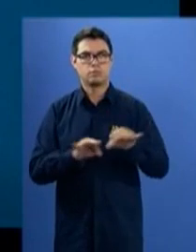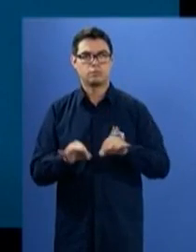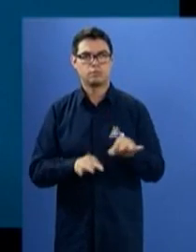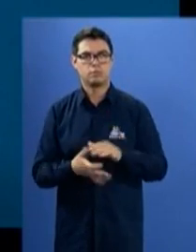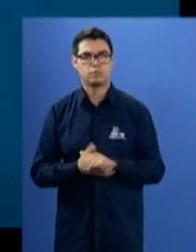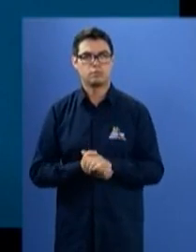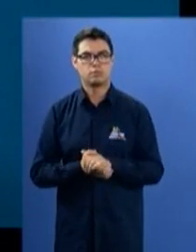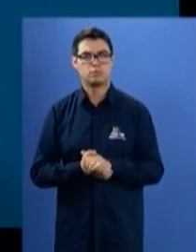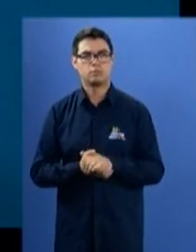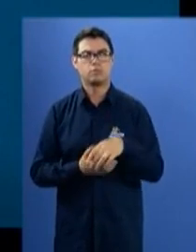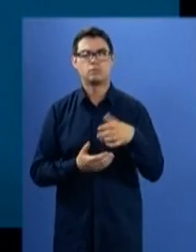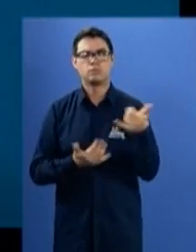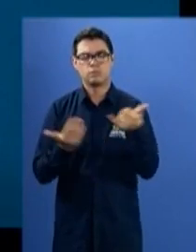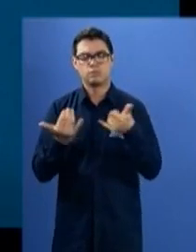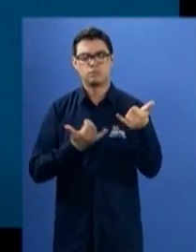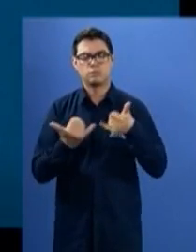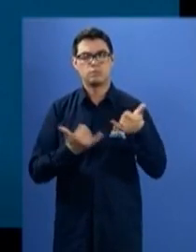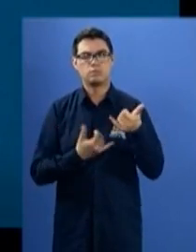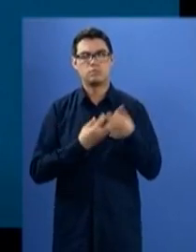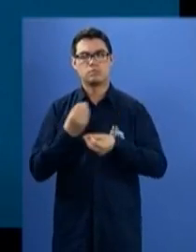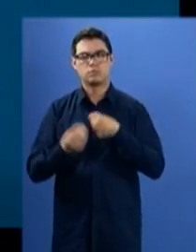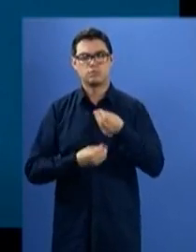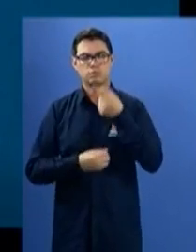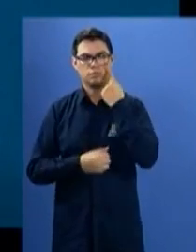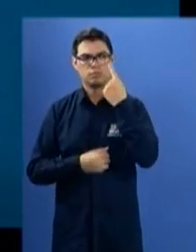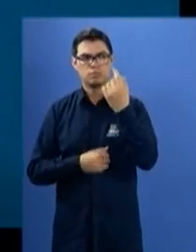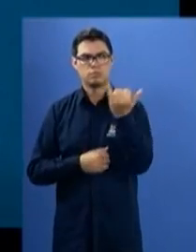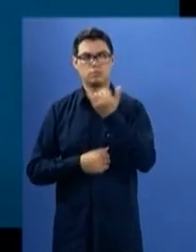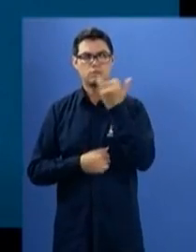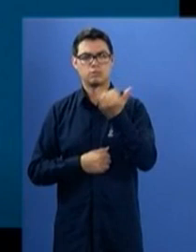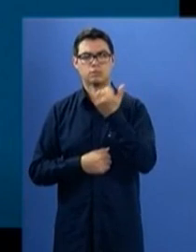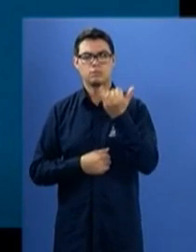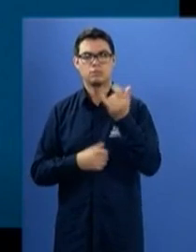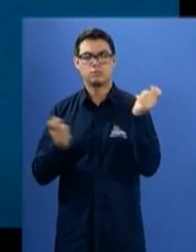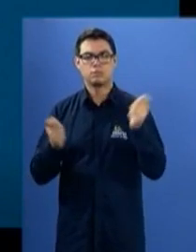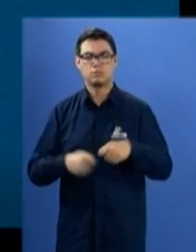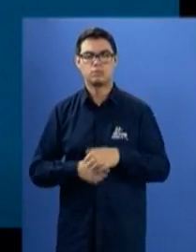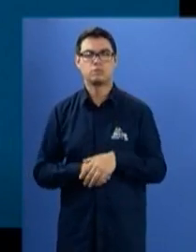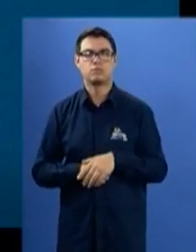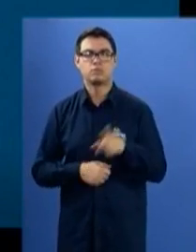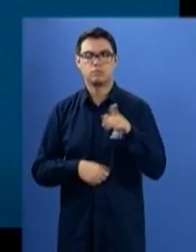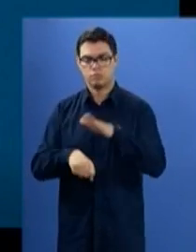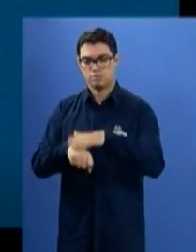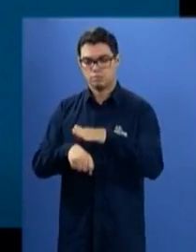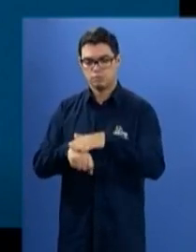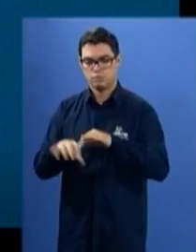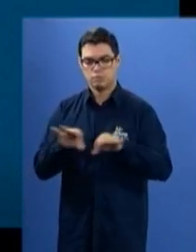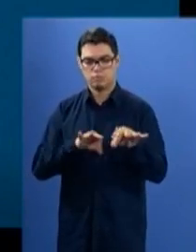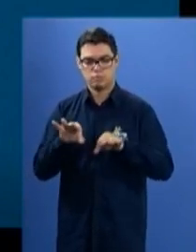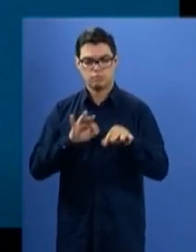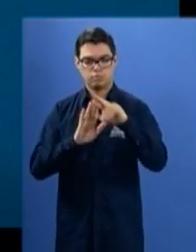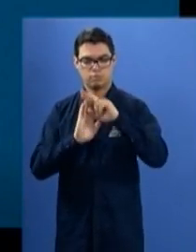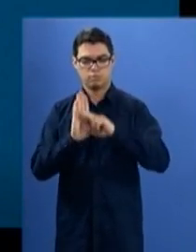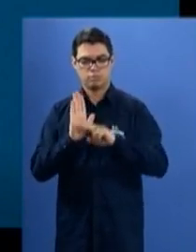aqui e veja quais dados importantes que são obtidos através de uma determinação de tempo e um